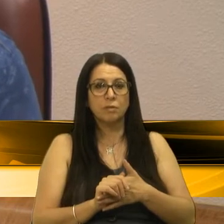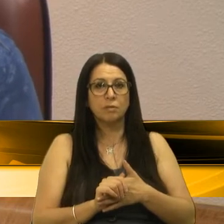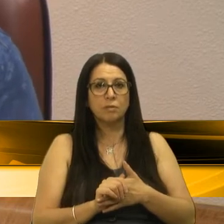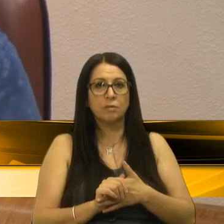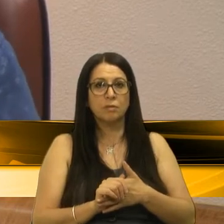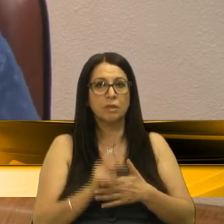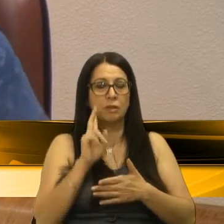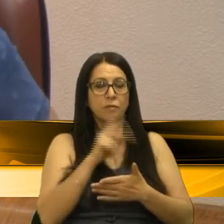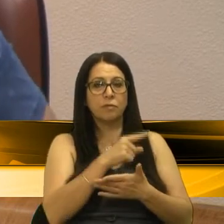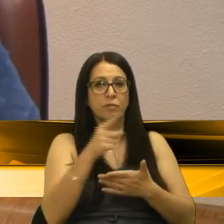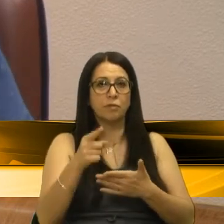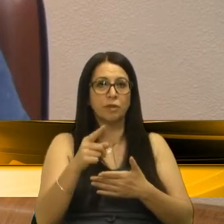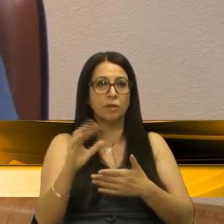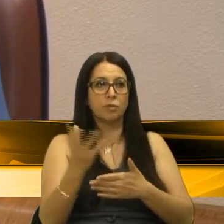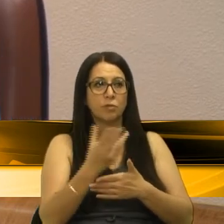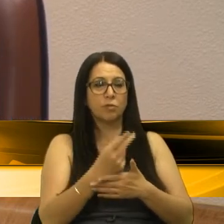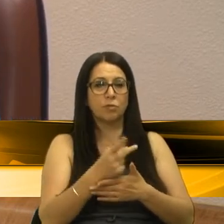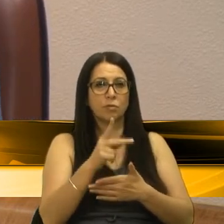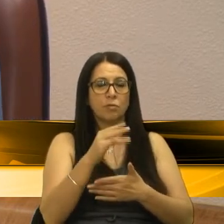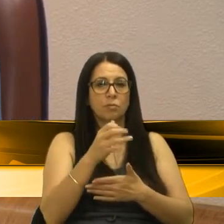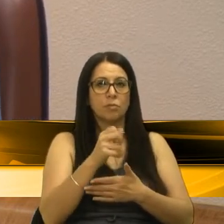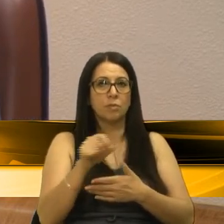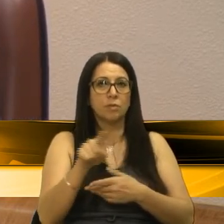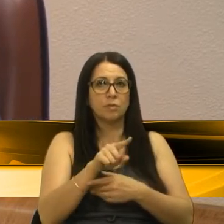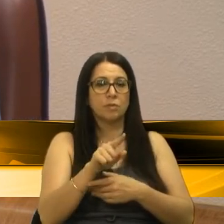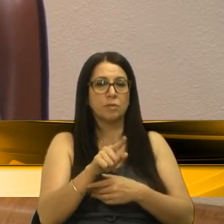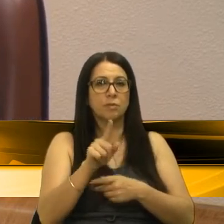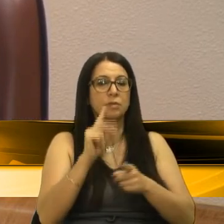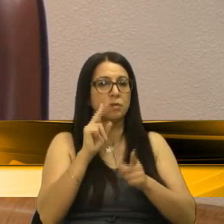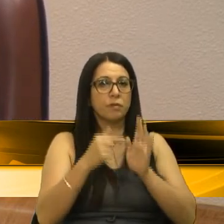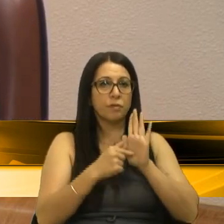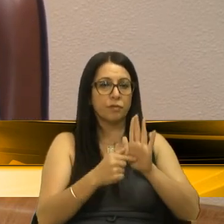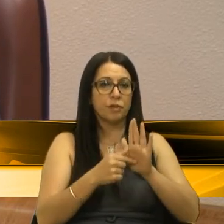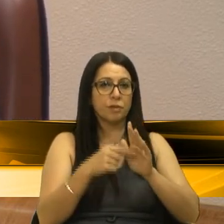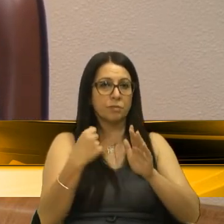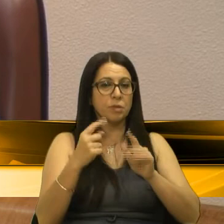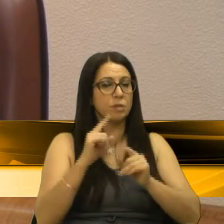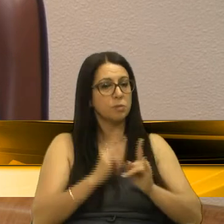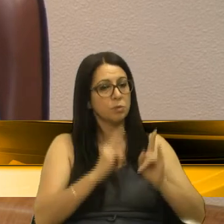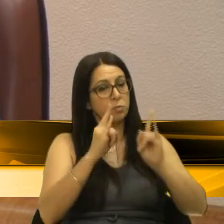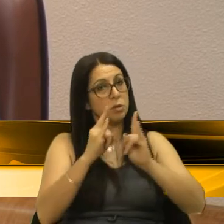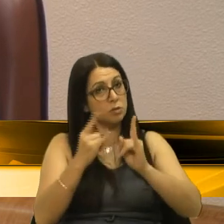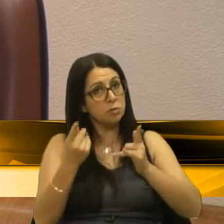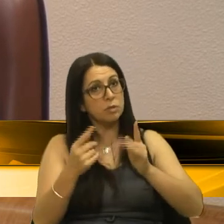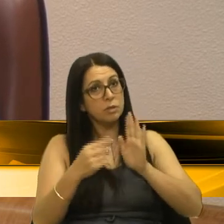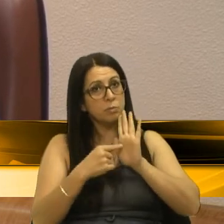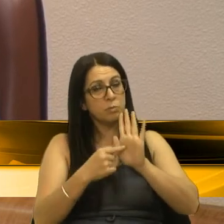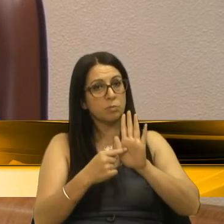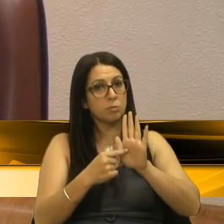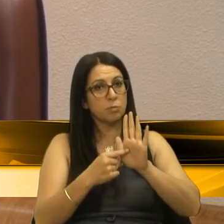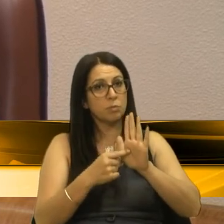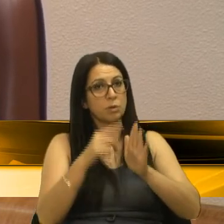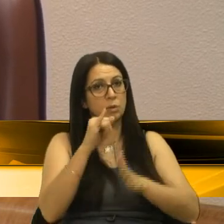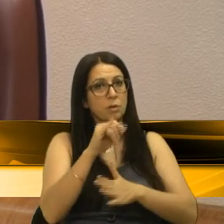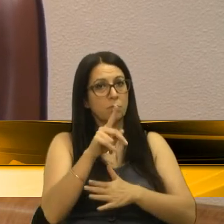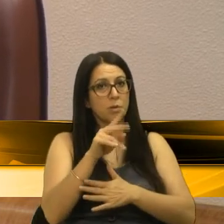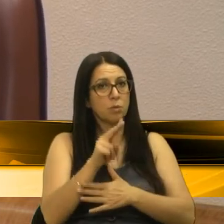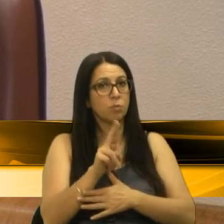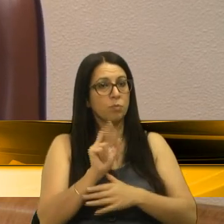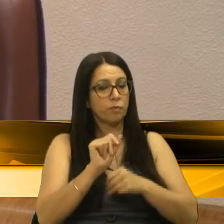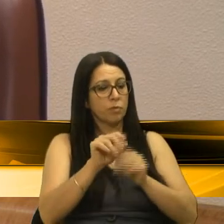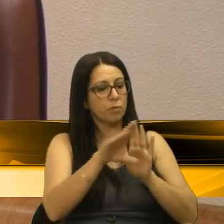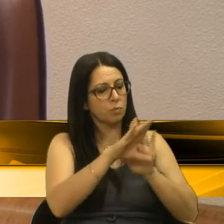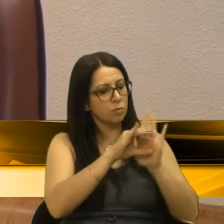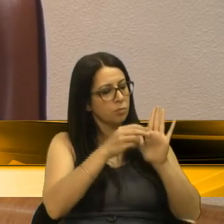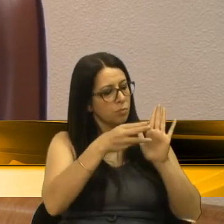demarcando-as em peças gráficas. Inciso 1º, no caso de condomínio, a notificação recibo do IPTU mencionado no inciso 3º